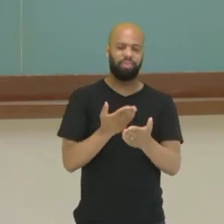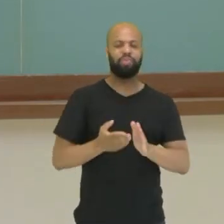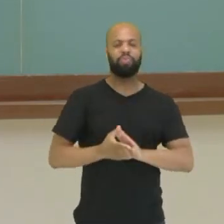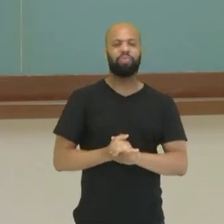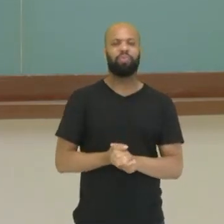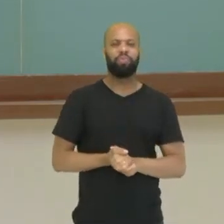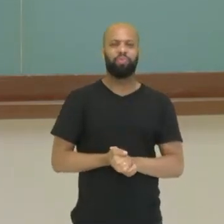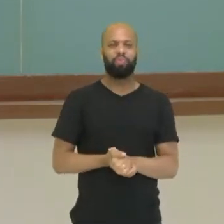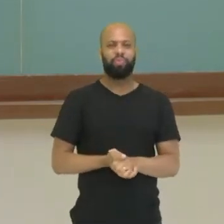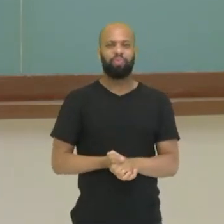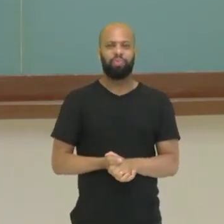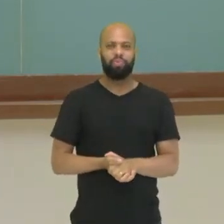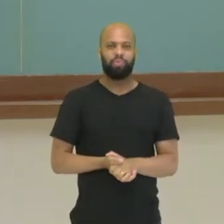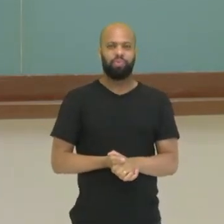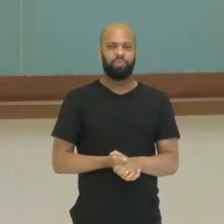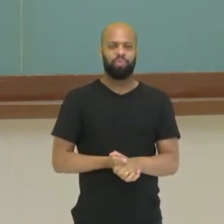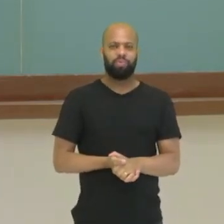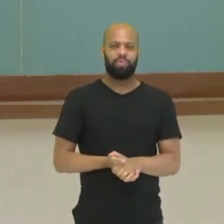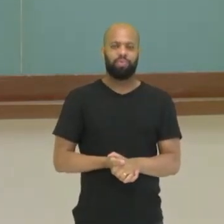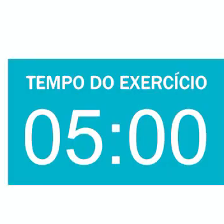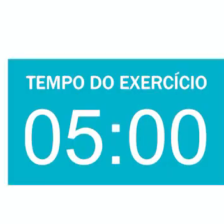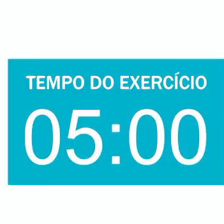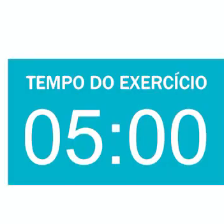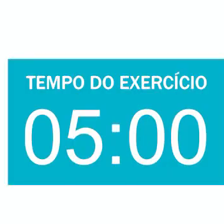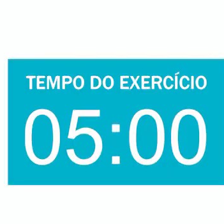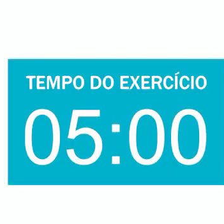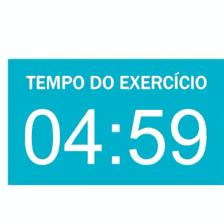gente vai estar aqui de volta, tá bom?